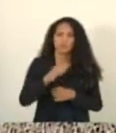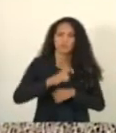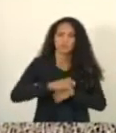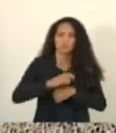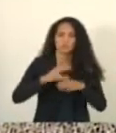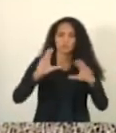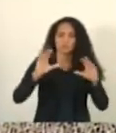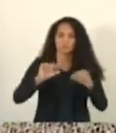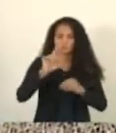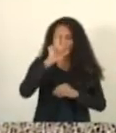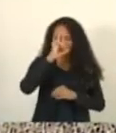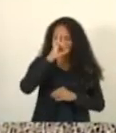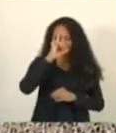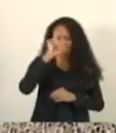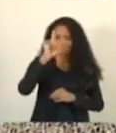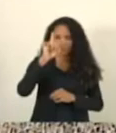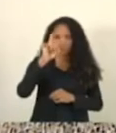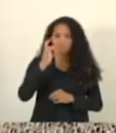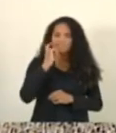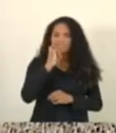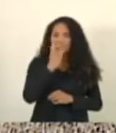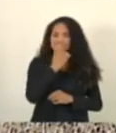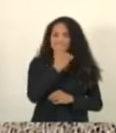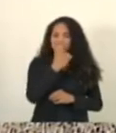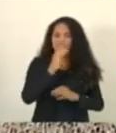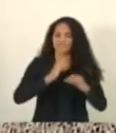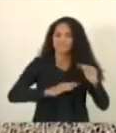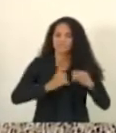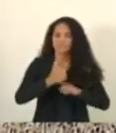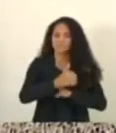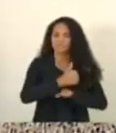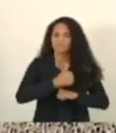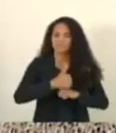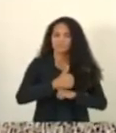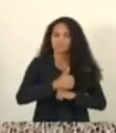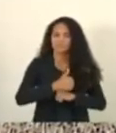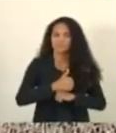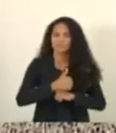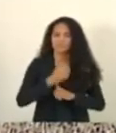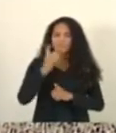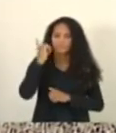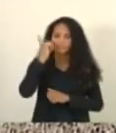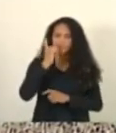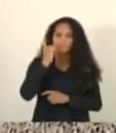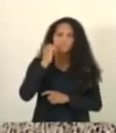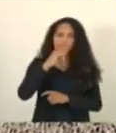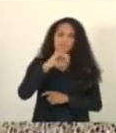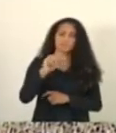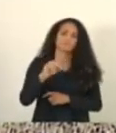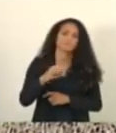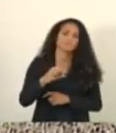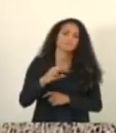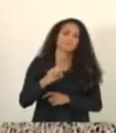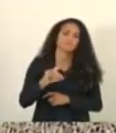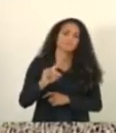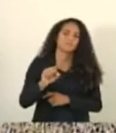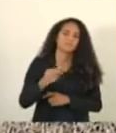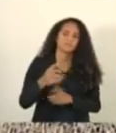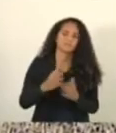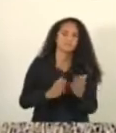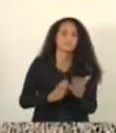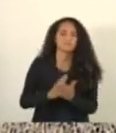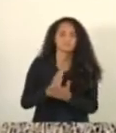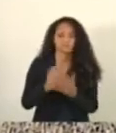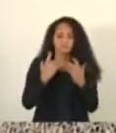ao Dia do Dentista, conforme requerimento da deputada Janete de Sá, aprovado